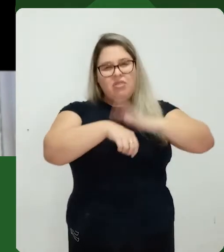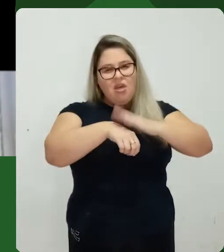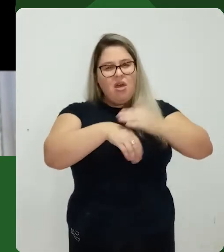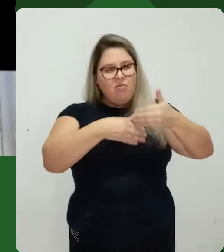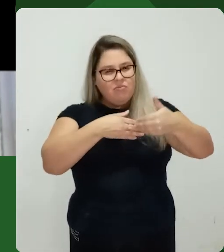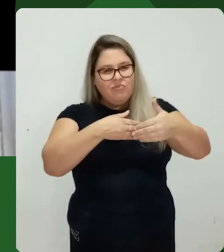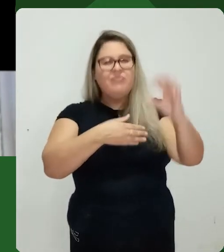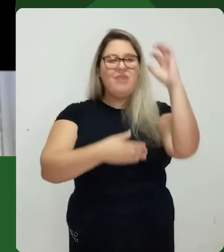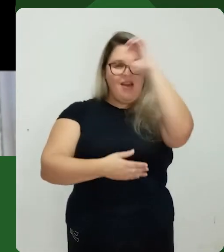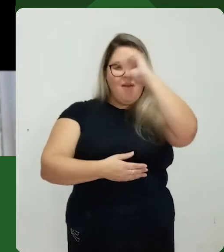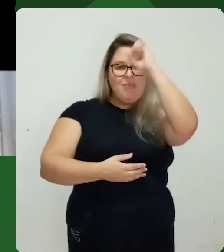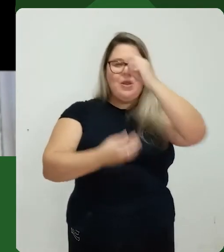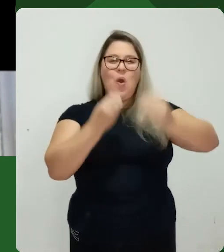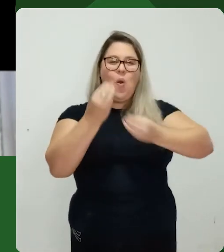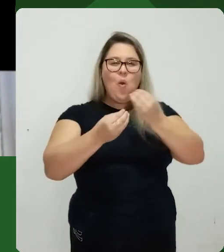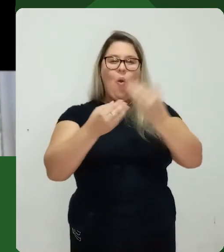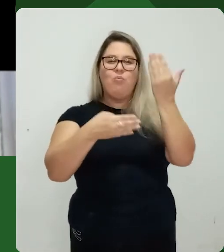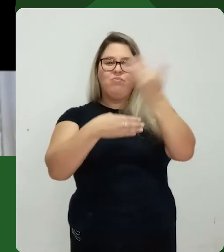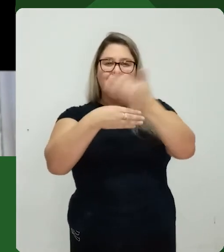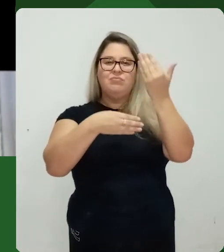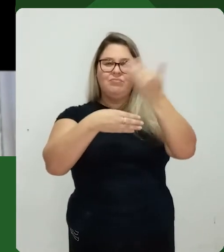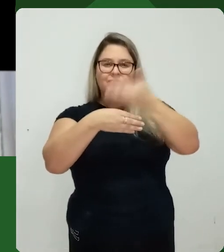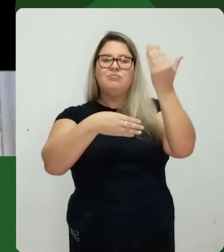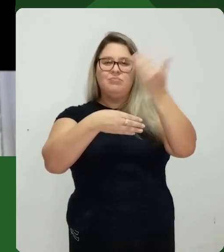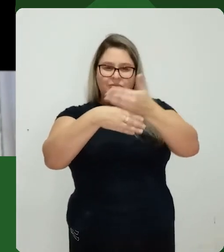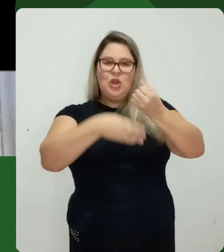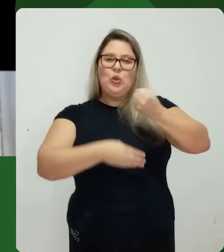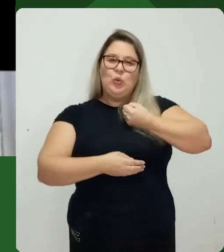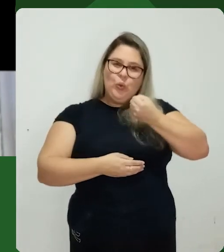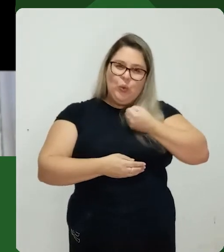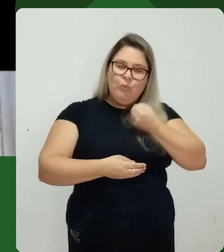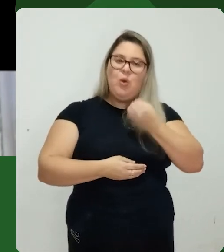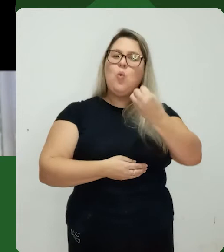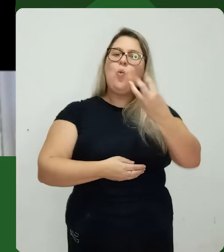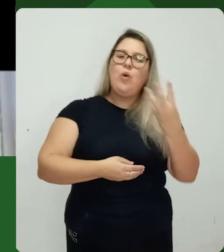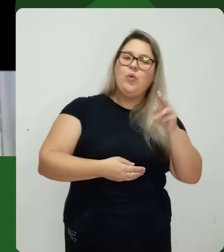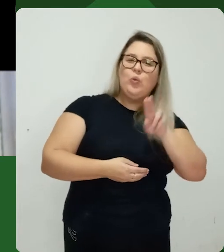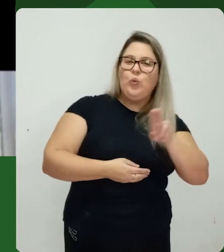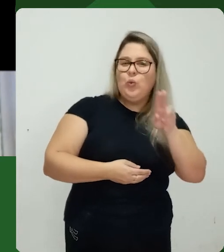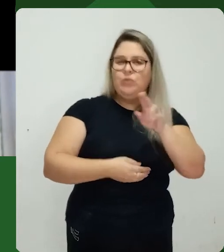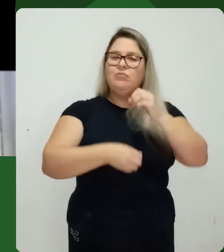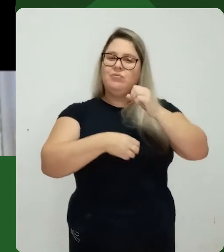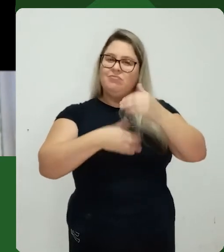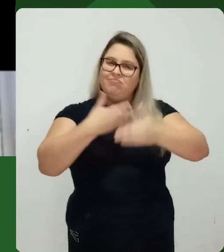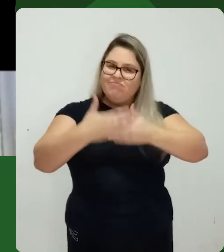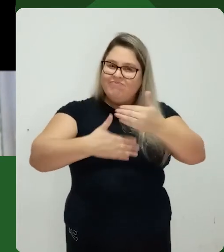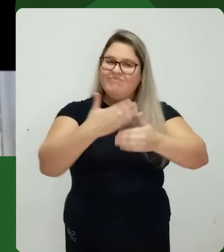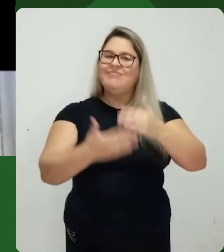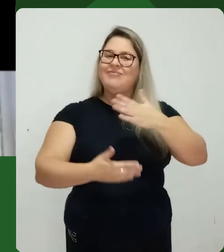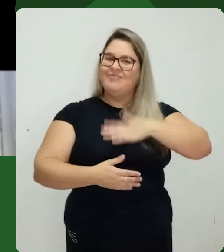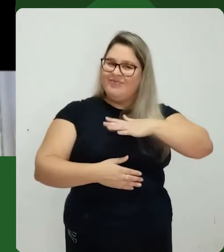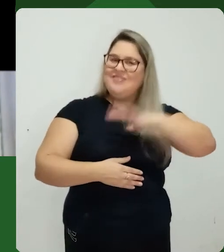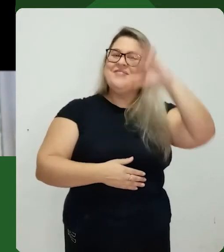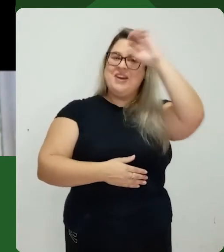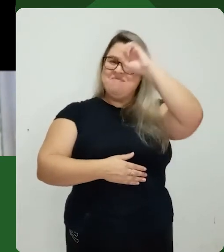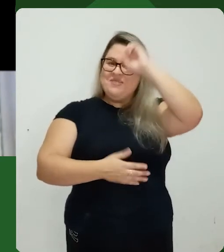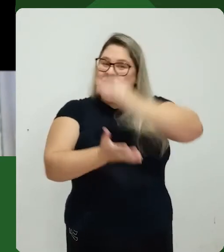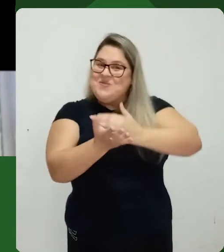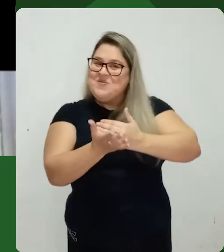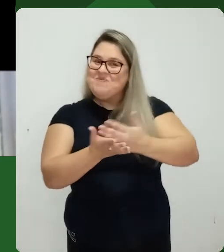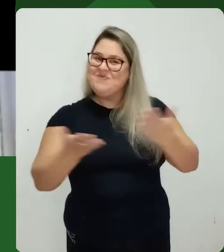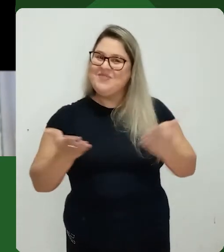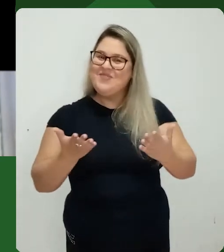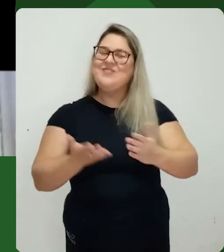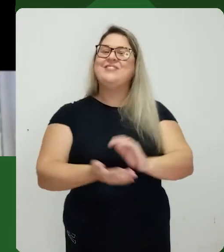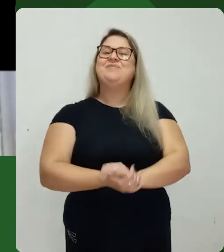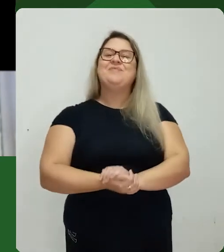de segundo. Não se assusta com esses números, tá? Com o tempo, assim, você começa a entender melhor o que é cada número, quando que você